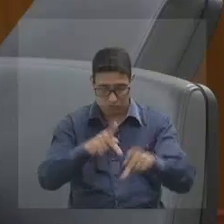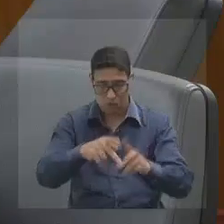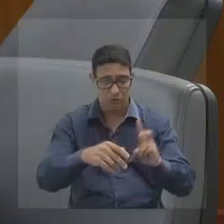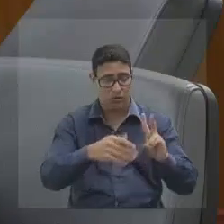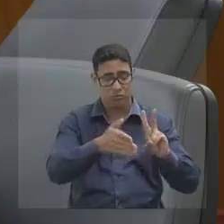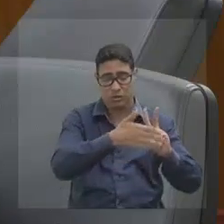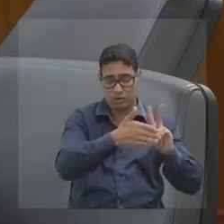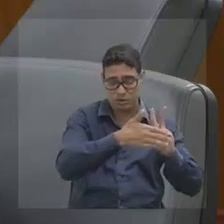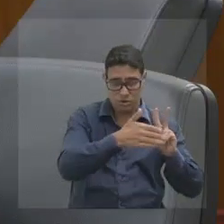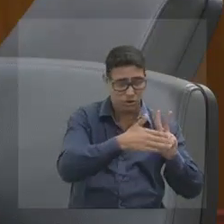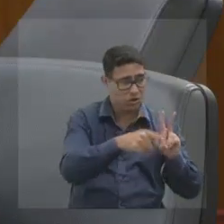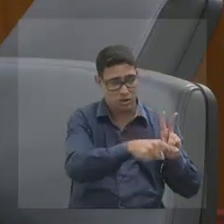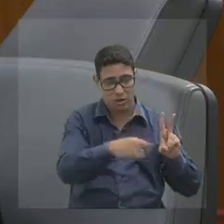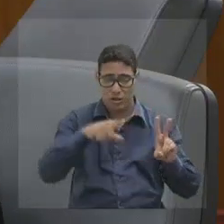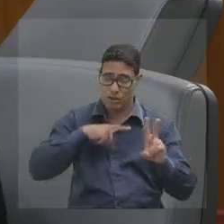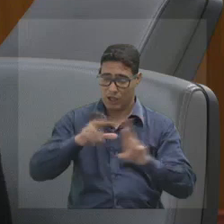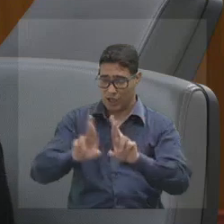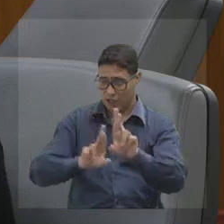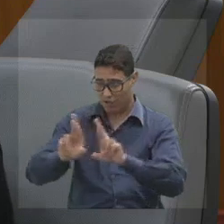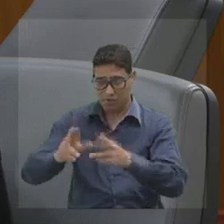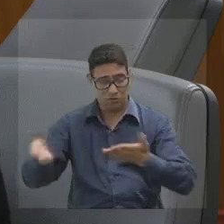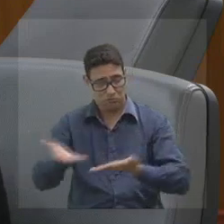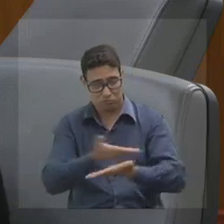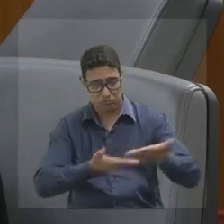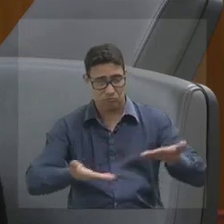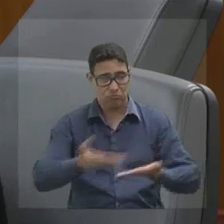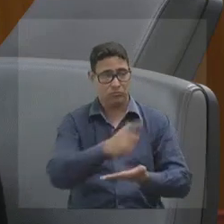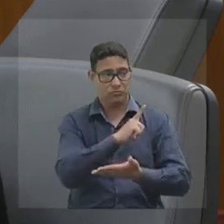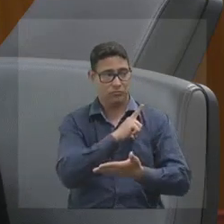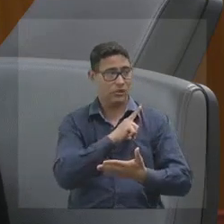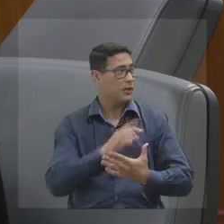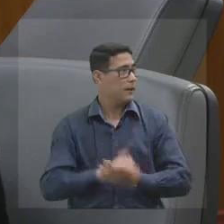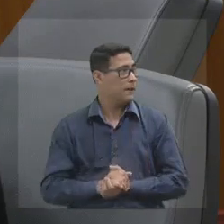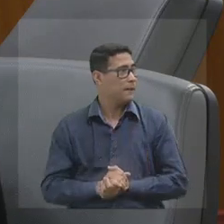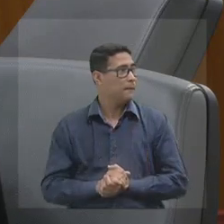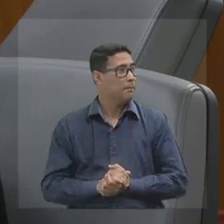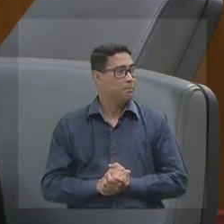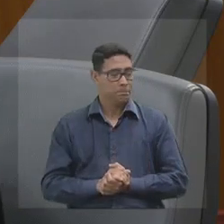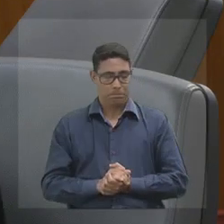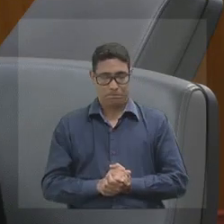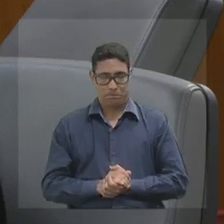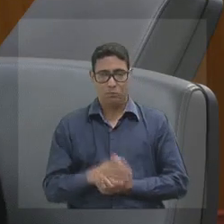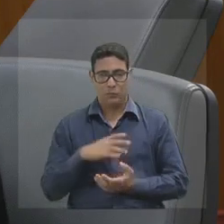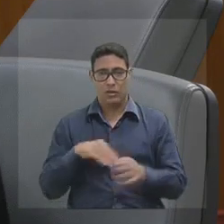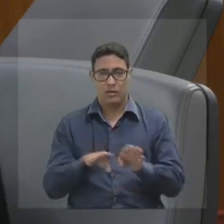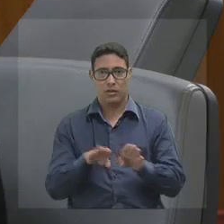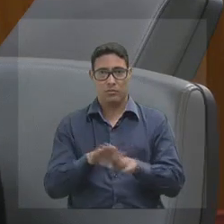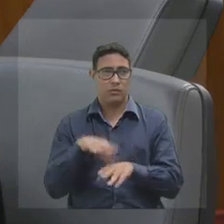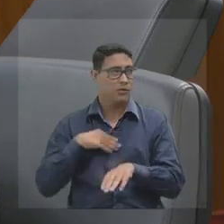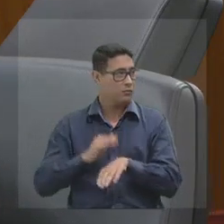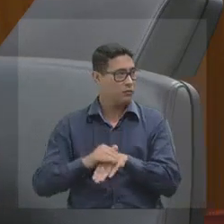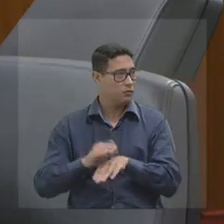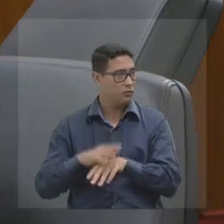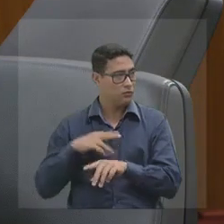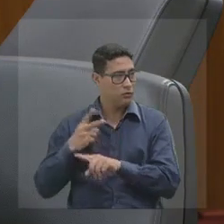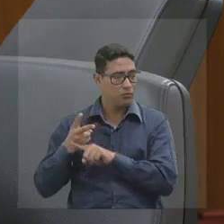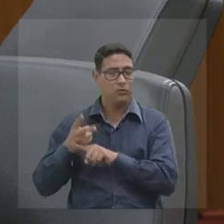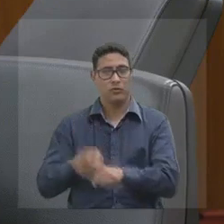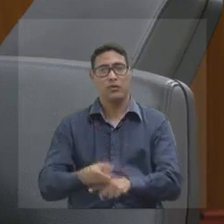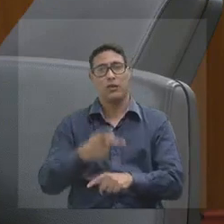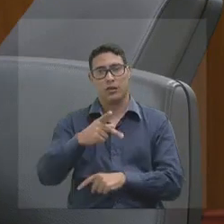relação que eles têm com a natureza com a preservação da natureza eu vou também buscar né o p ele